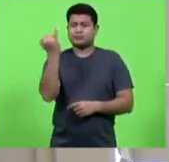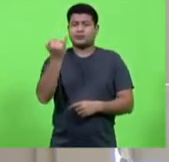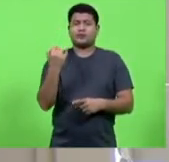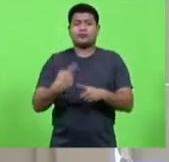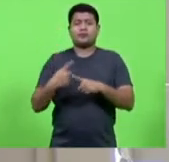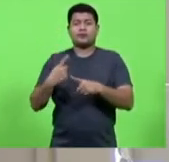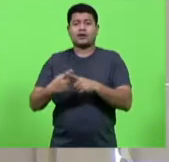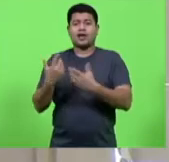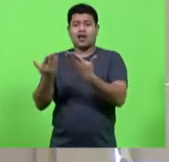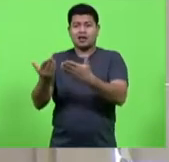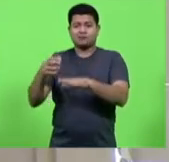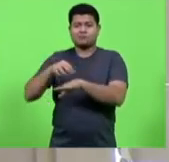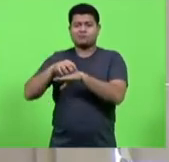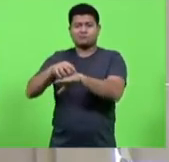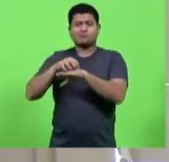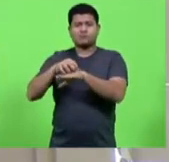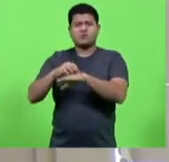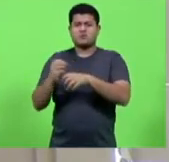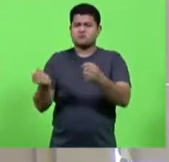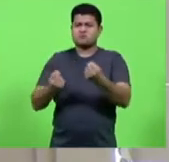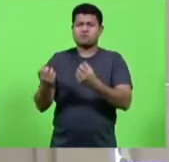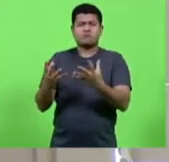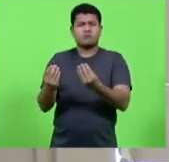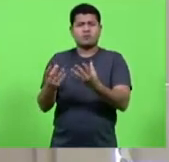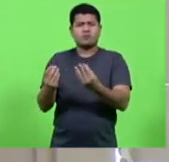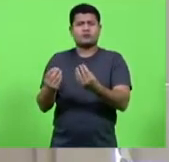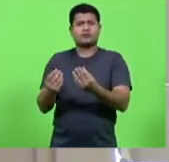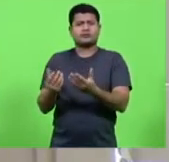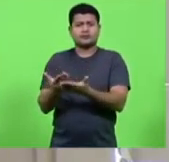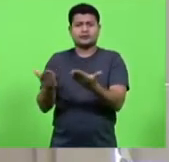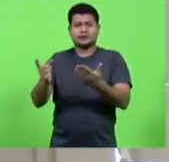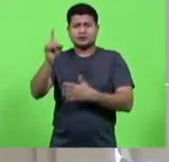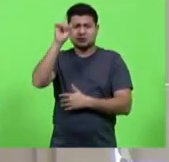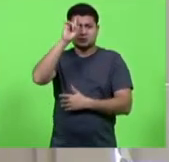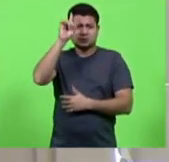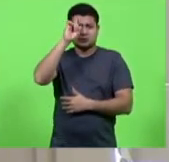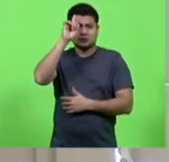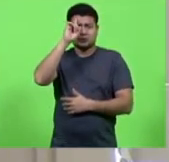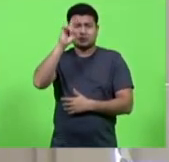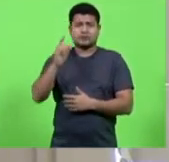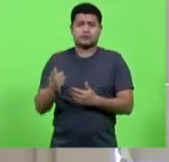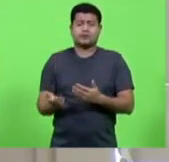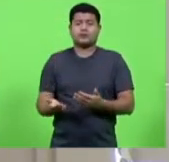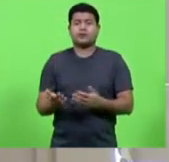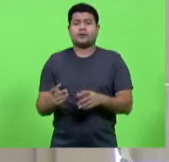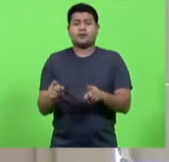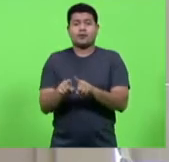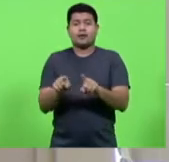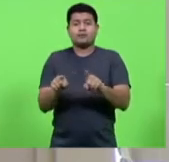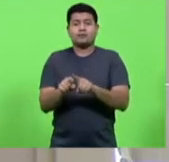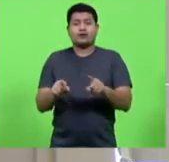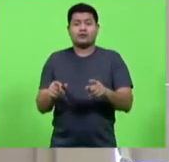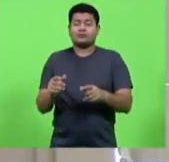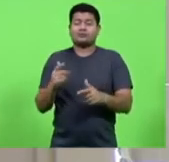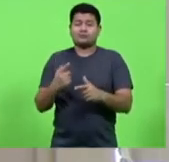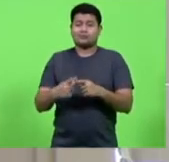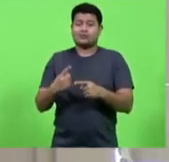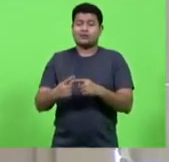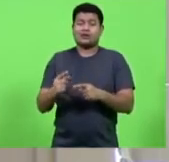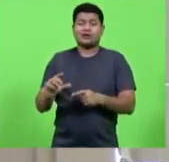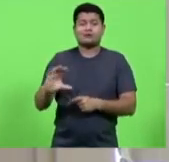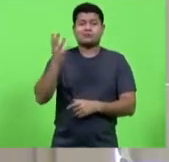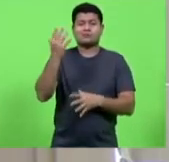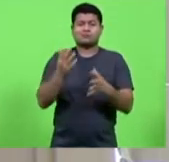que ela tem, pelo tráfego diário nessa rodovia, pela questão das mortes, dos acidentes com